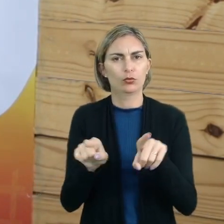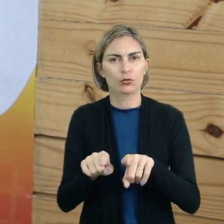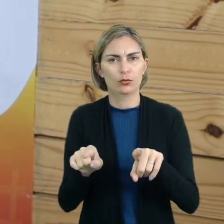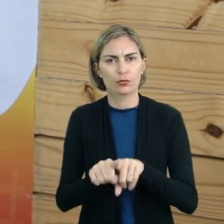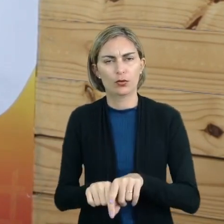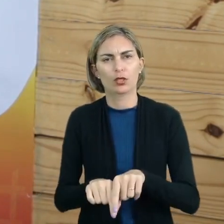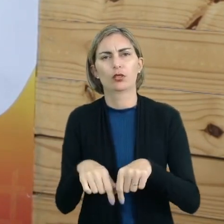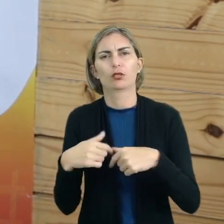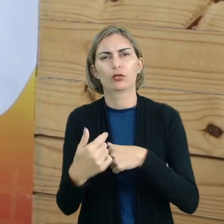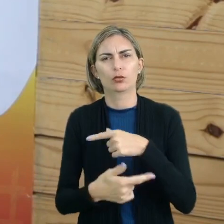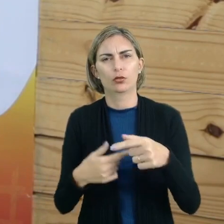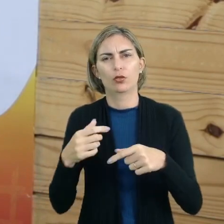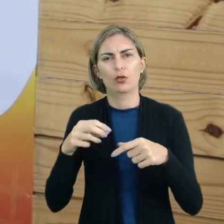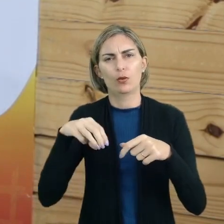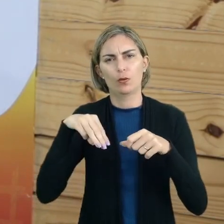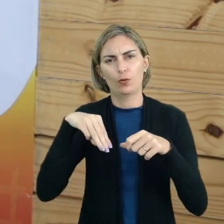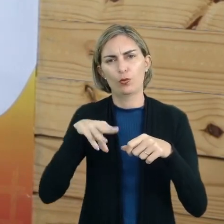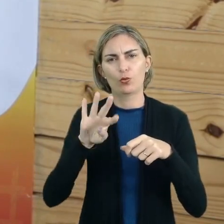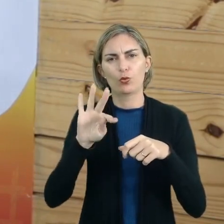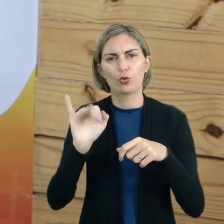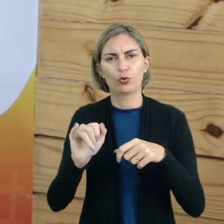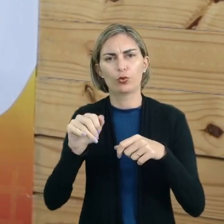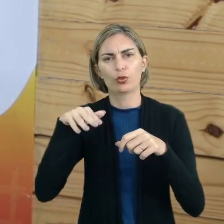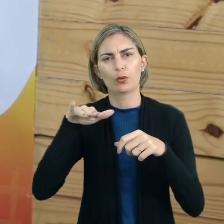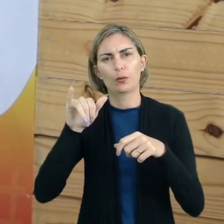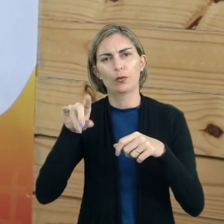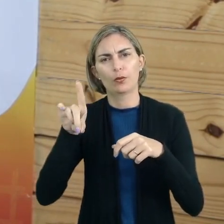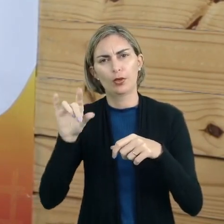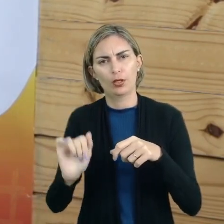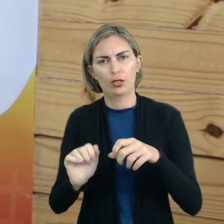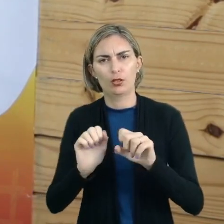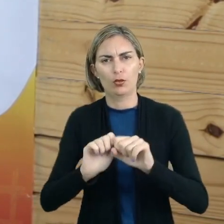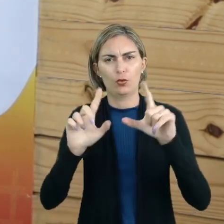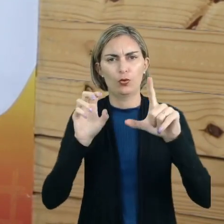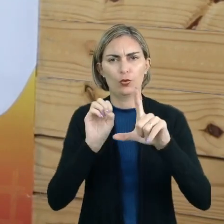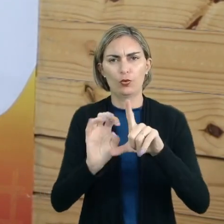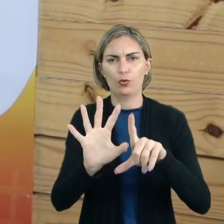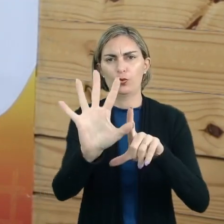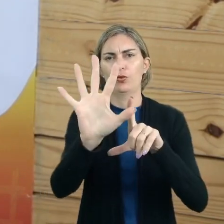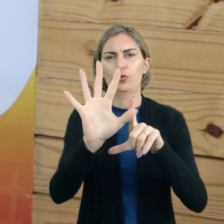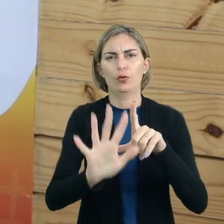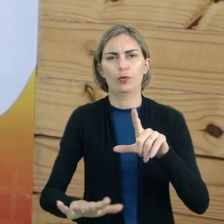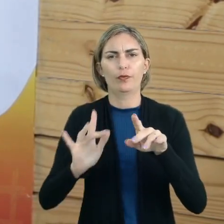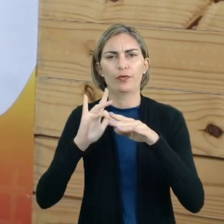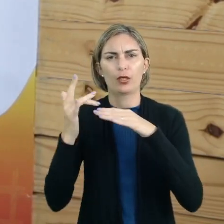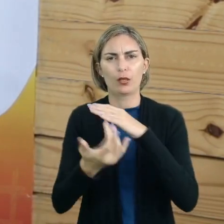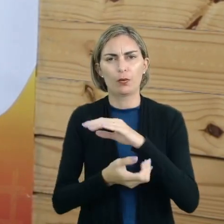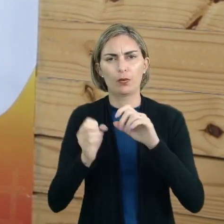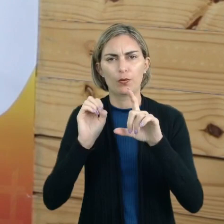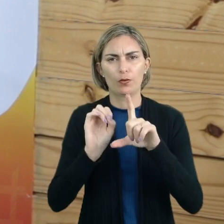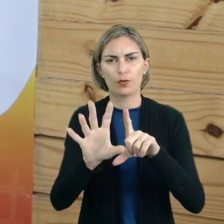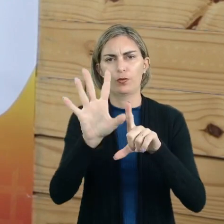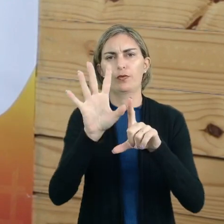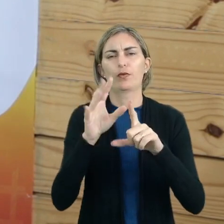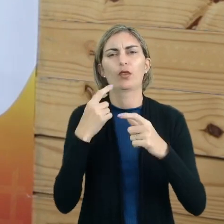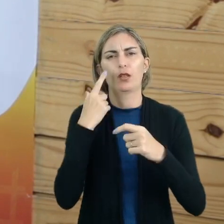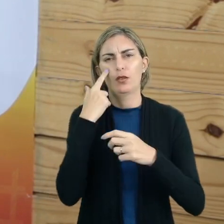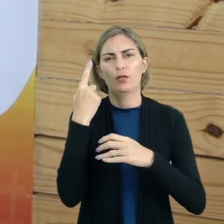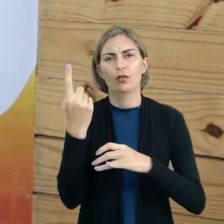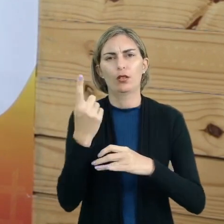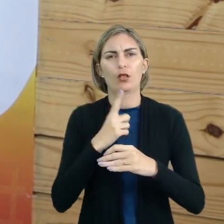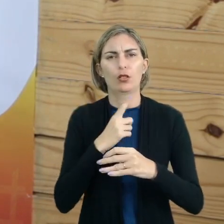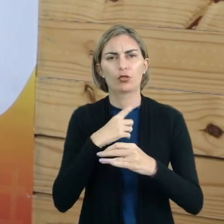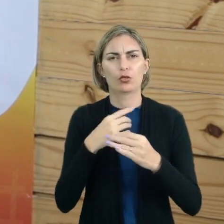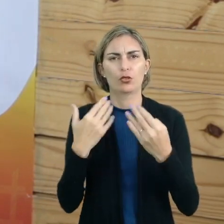temas de multimídia, de criação de sites, de criação de artefatos. Então, tipo, acompanhe por lá, não deixe de ver. Mas vamos